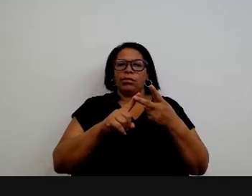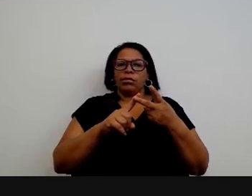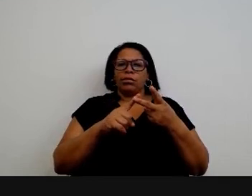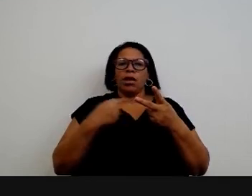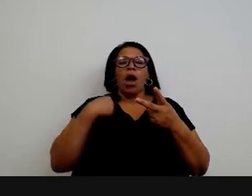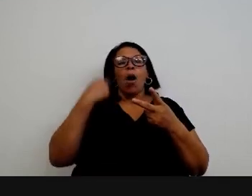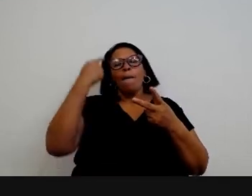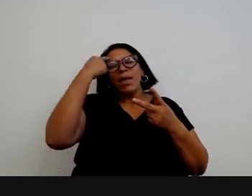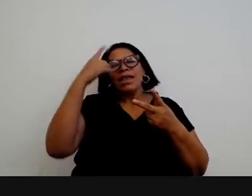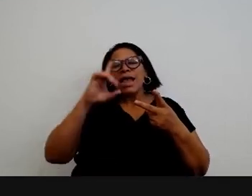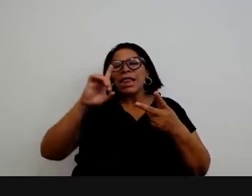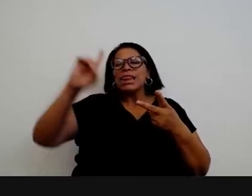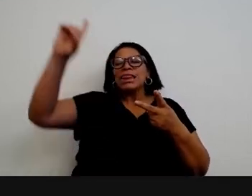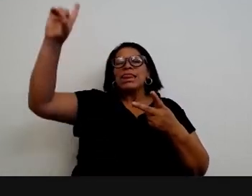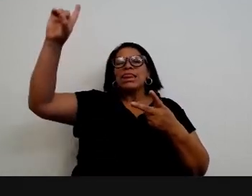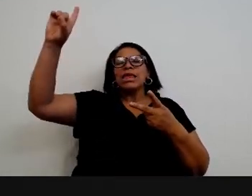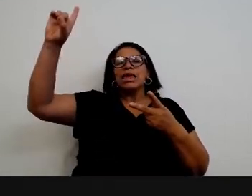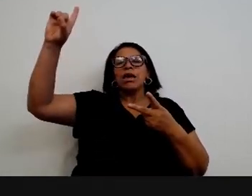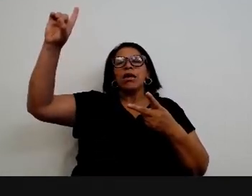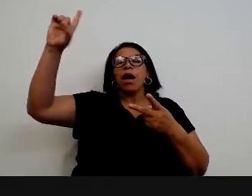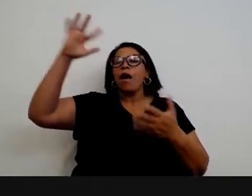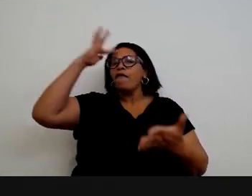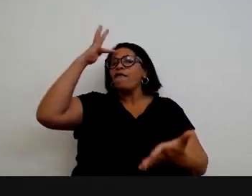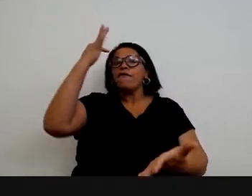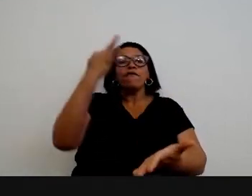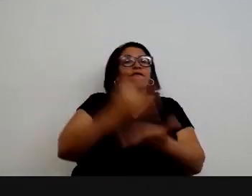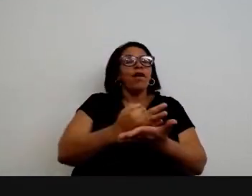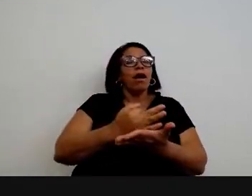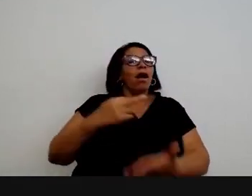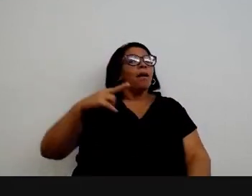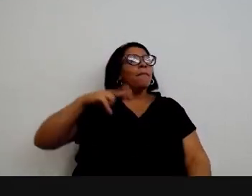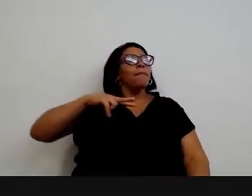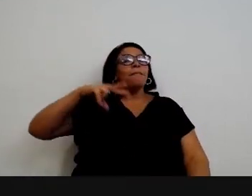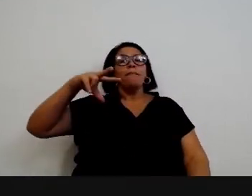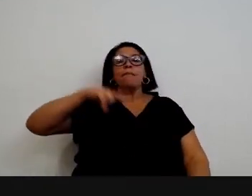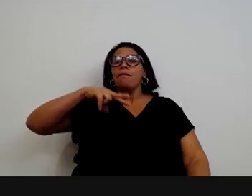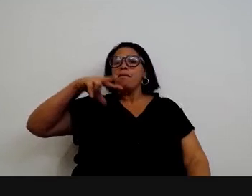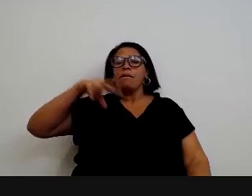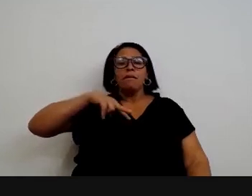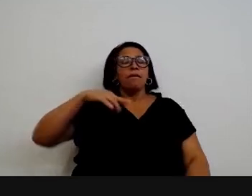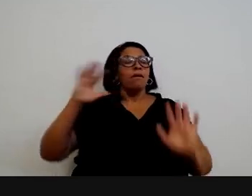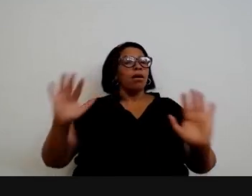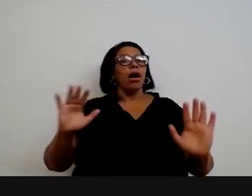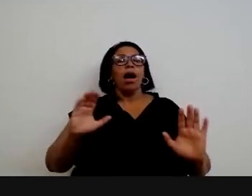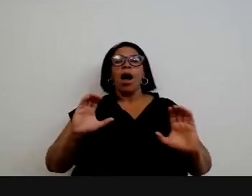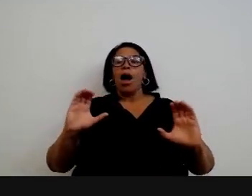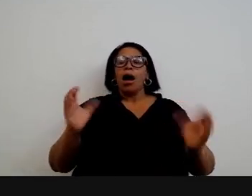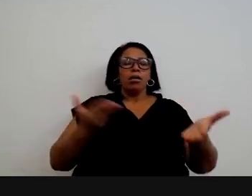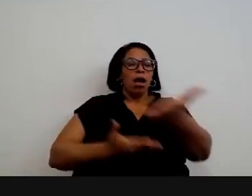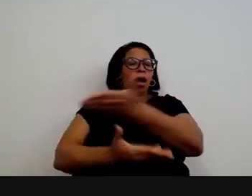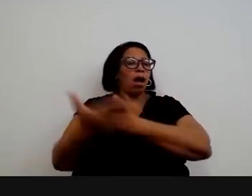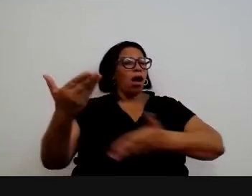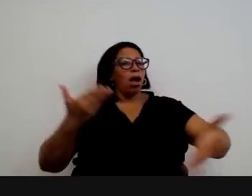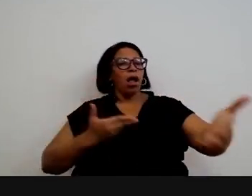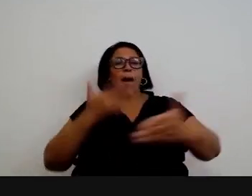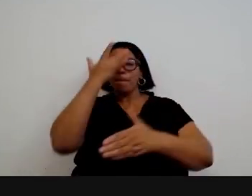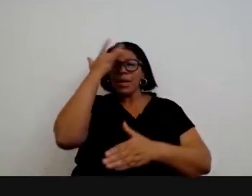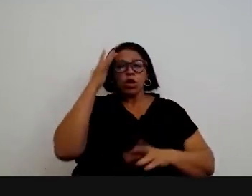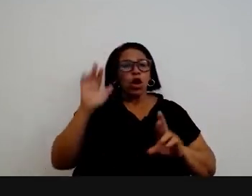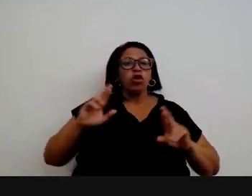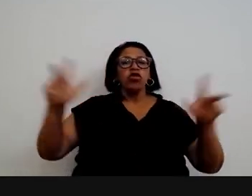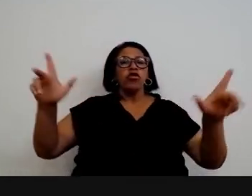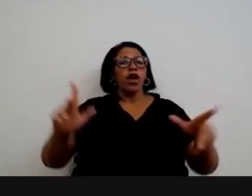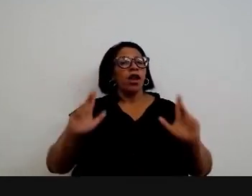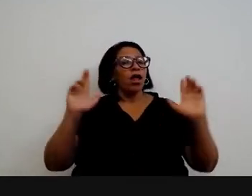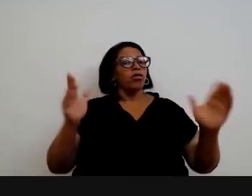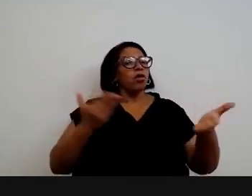ideia divina. A minha fé a mim pertence. E é óbvio que eu posso me aproximar de pessoas que professem coisas semelhantes e me